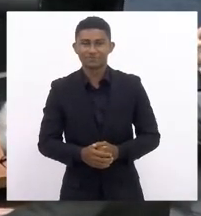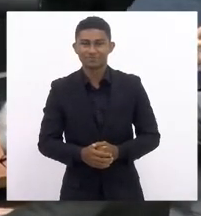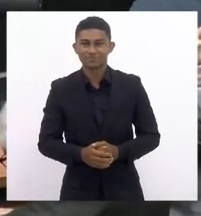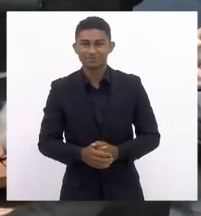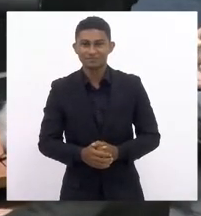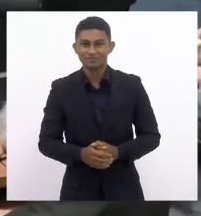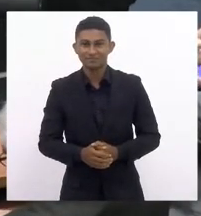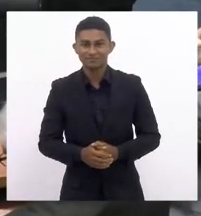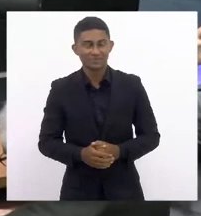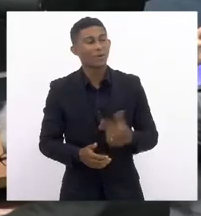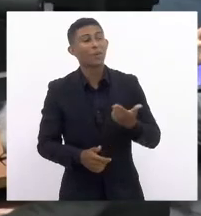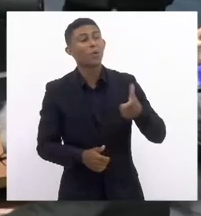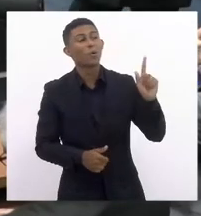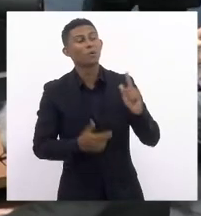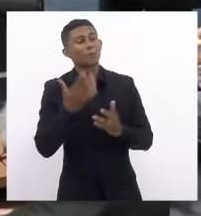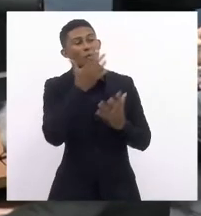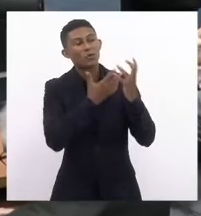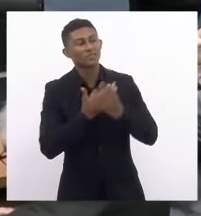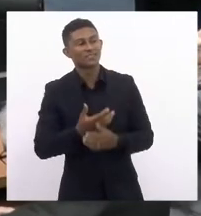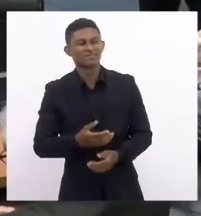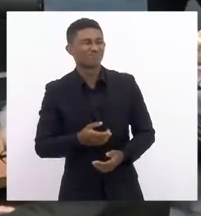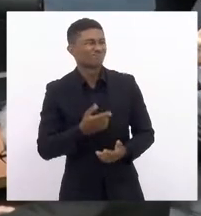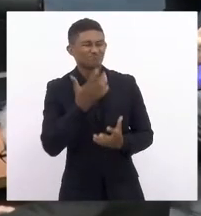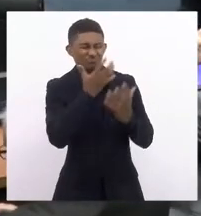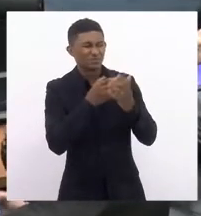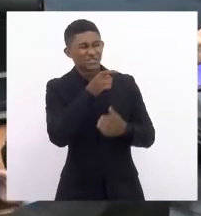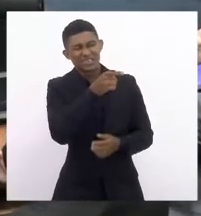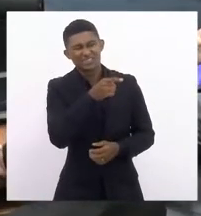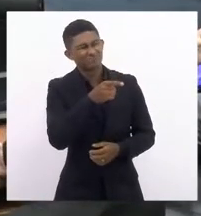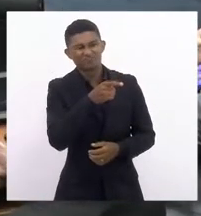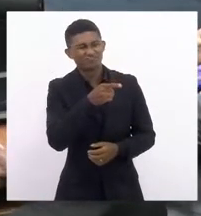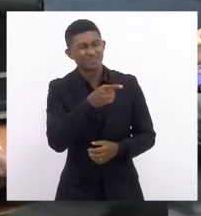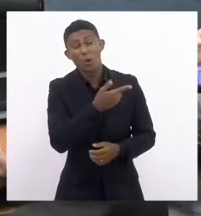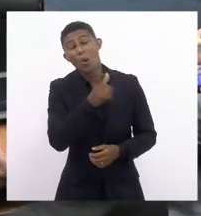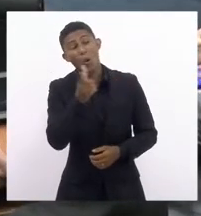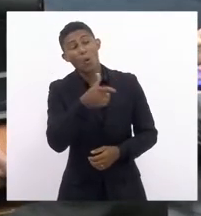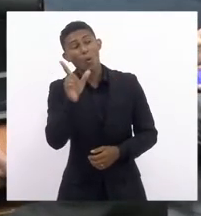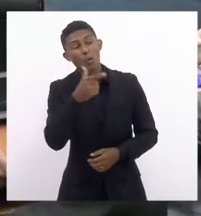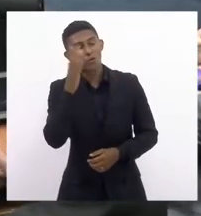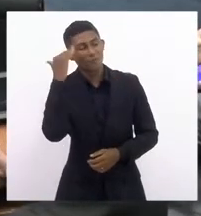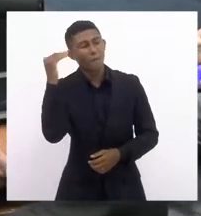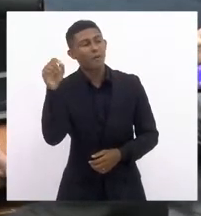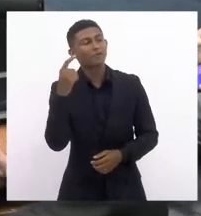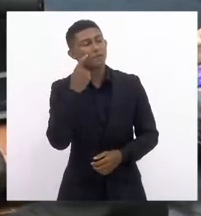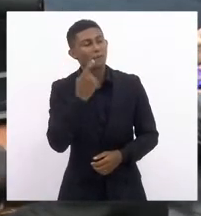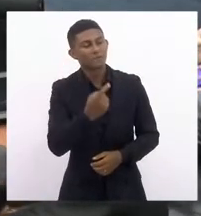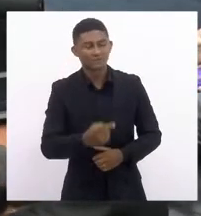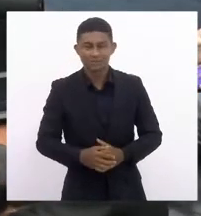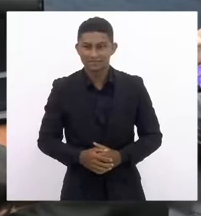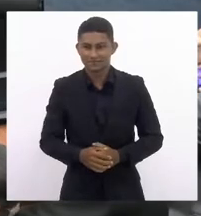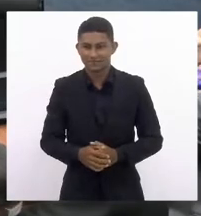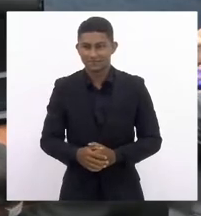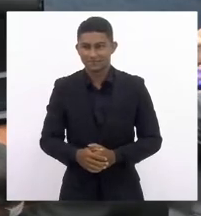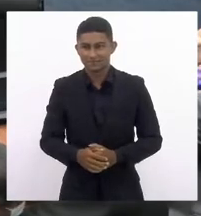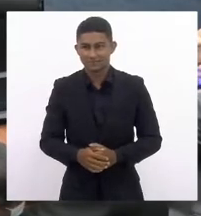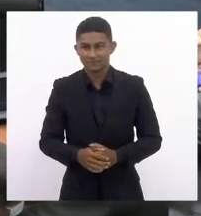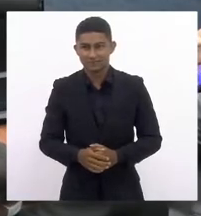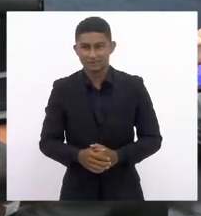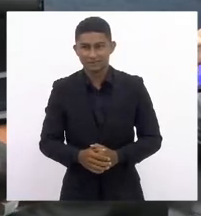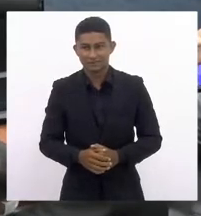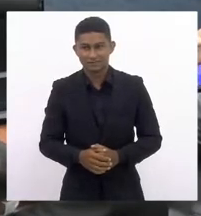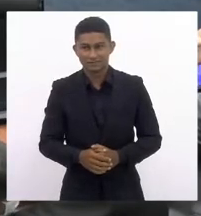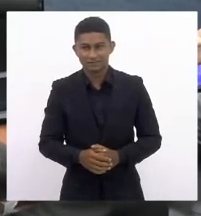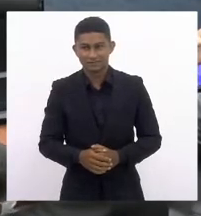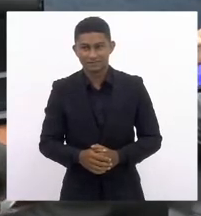Canta outra, presidente. Essa aí não deu ibope, não. Canta outra aí. É isso aí. Presidente, vou fazer uma declaração de